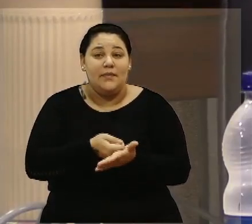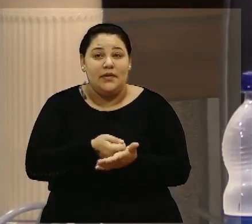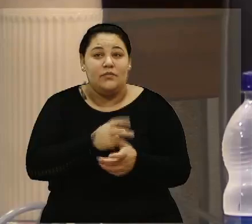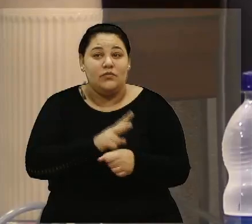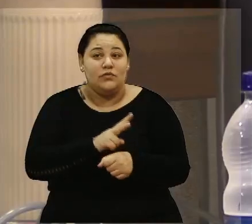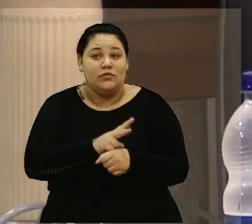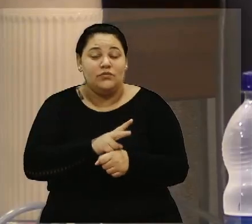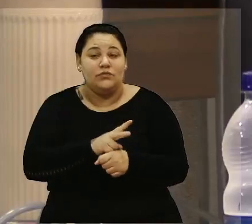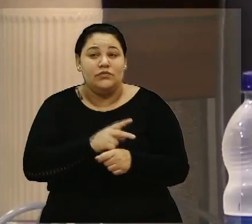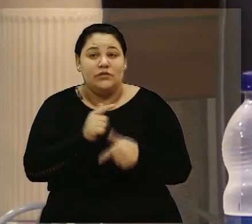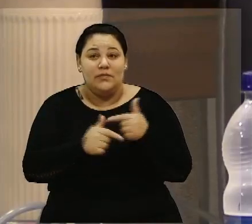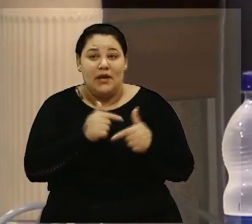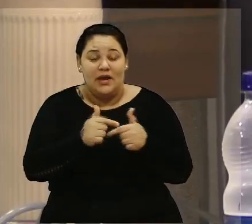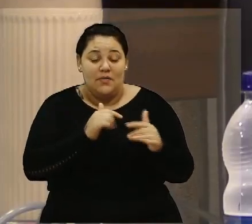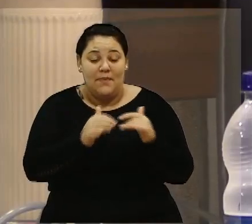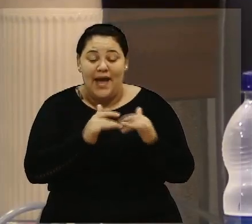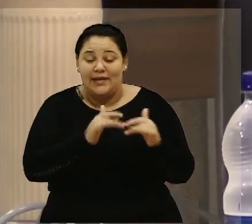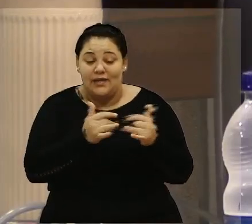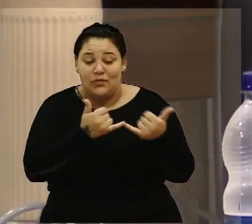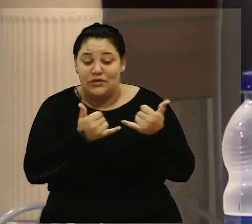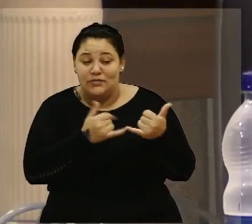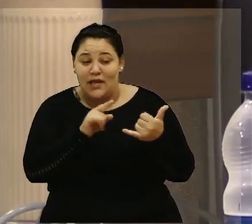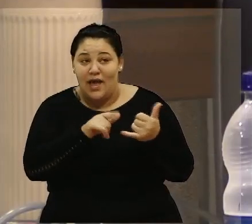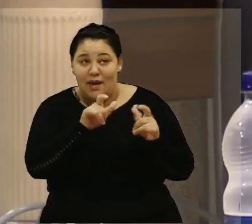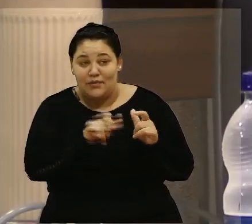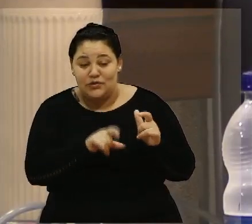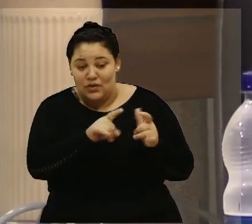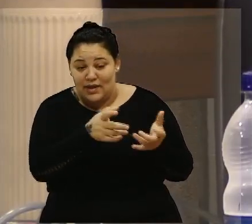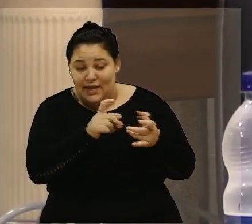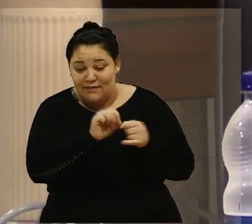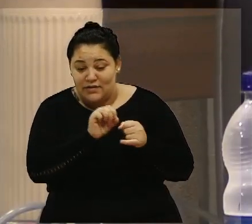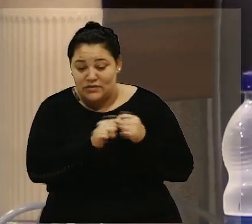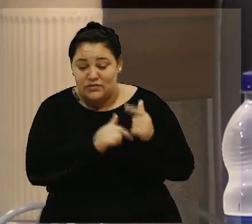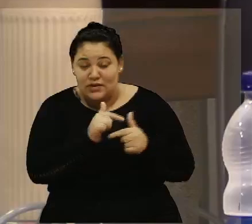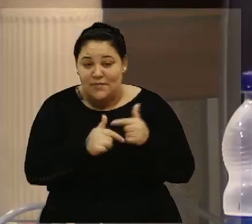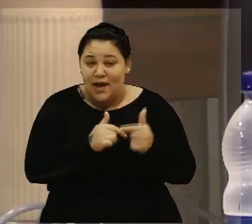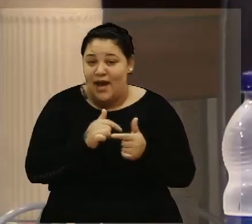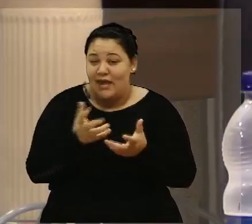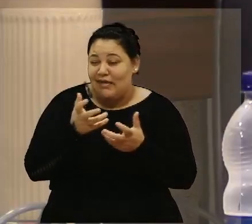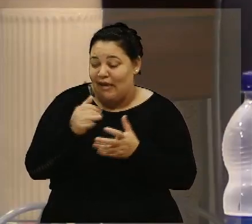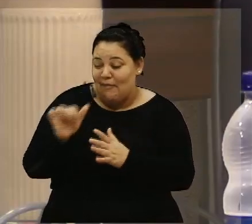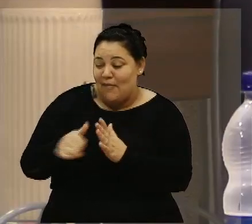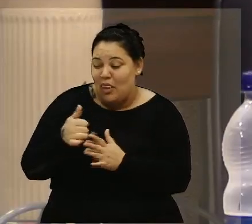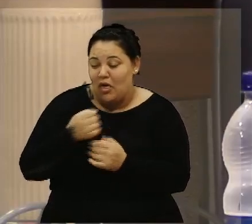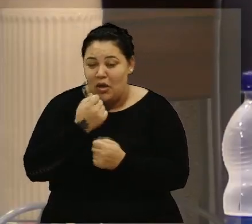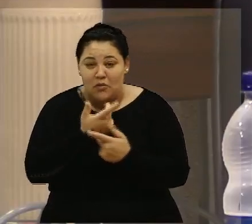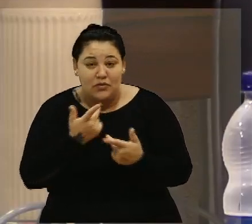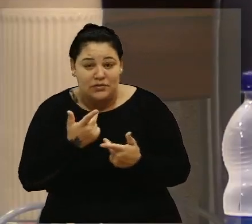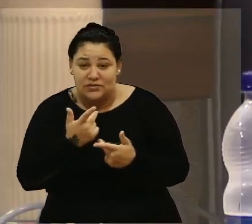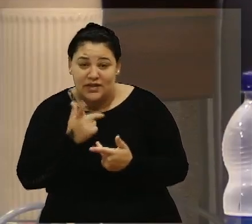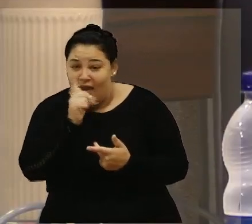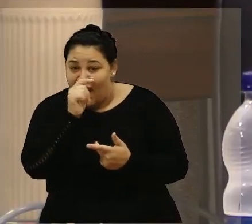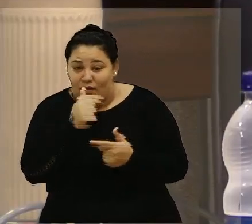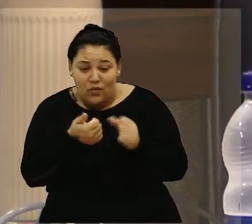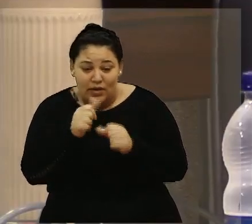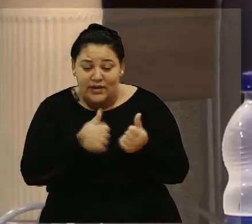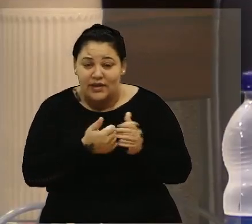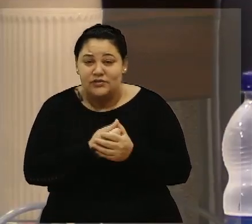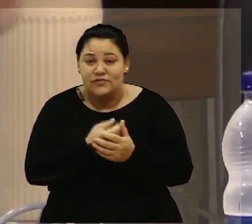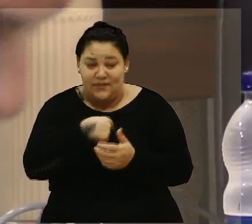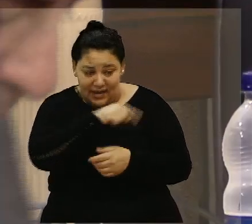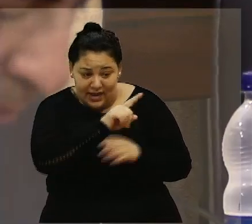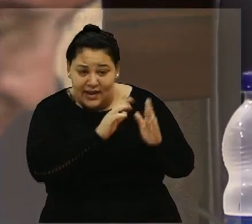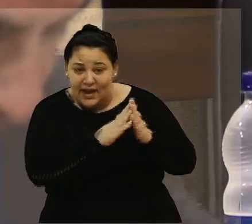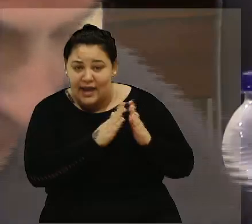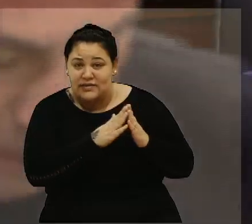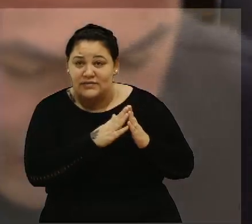serviço de maquinário, daqui a pouco o cara quer fazer um serviço lá, quer um melhoramento na fonte de água. Vai lá na propriedade, vai lá